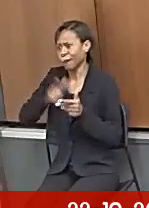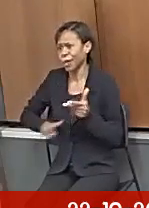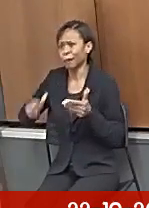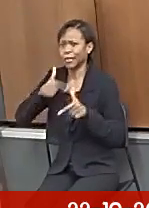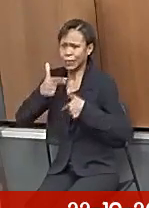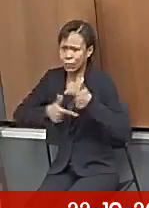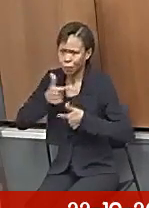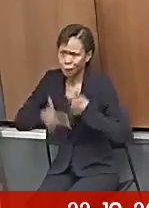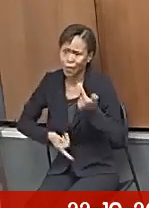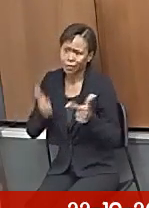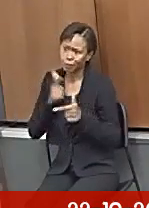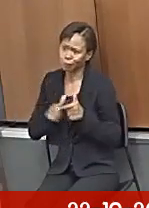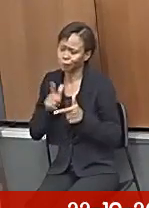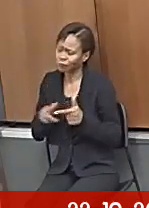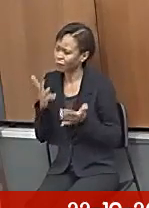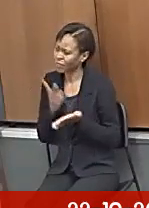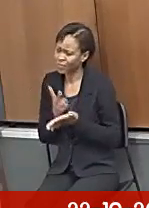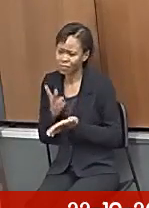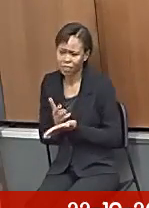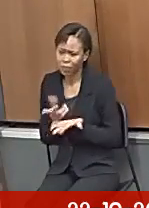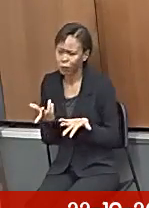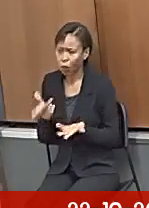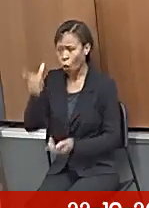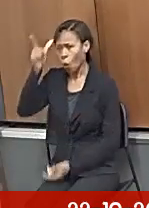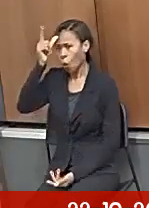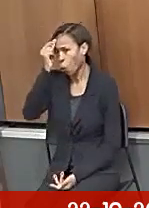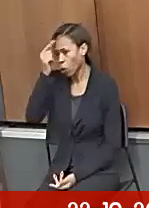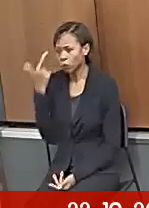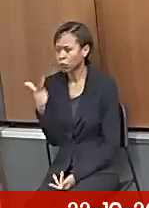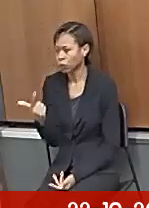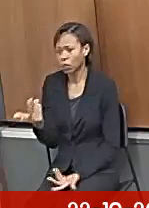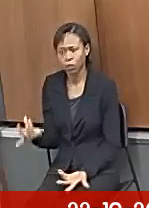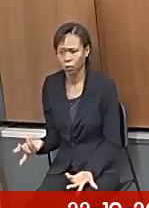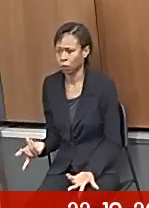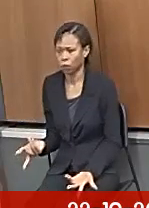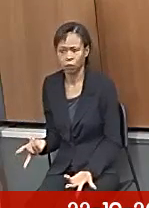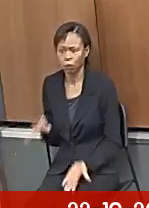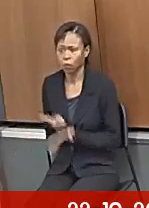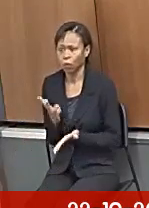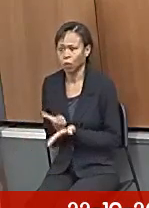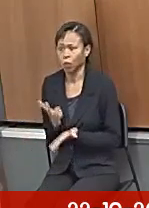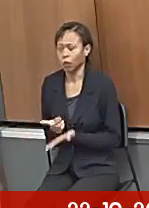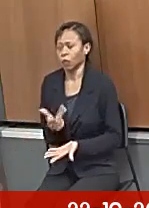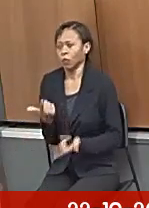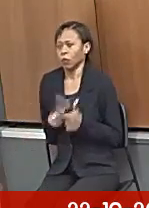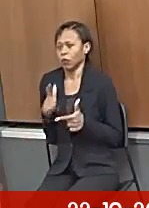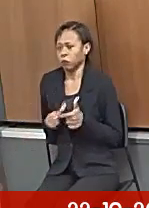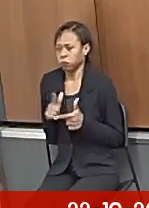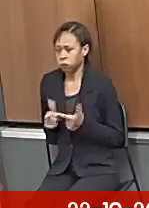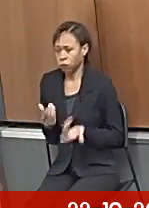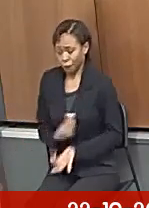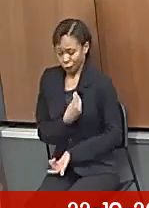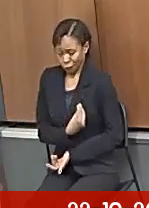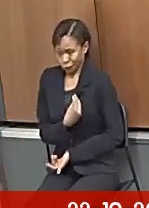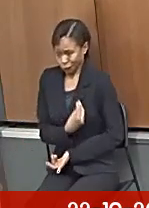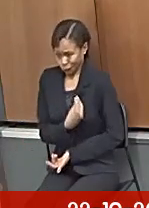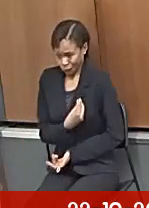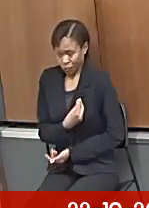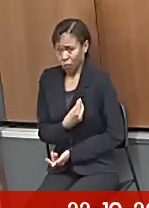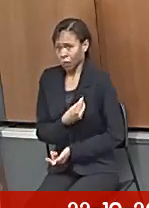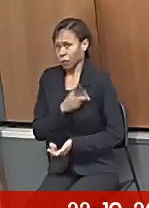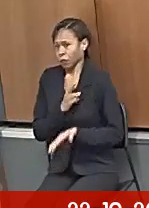hora nenhuma você vai falar, ufa, acabou, não acaba. Enquanto a gente tem vida, a gente tem